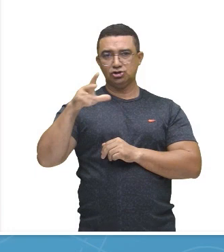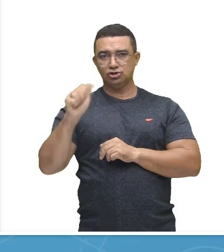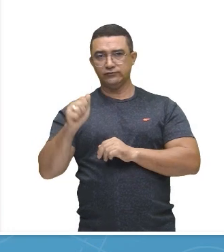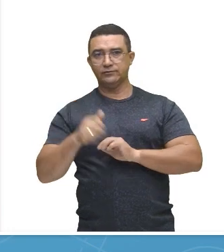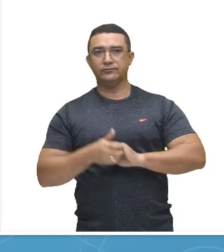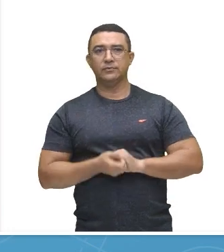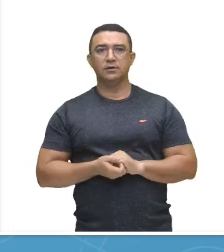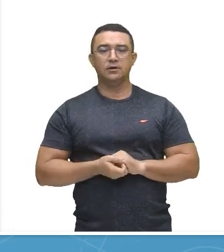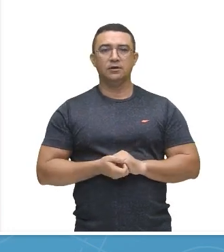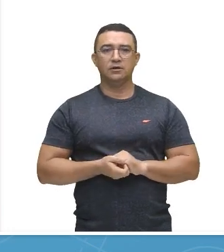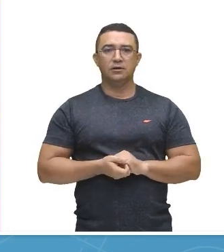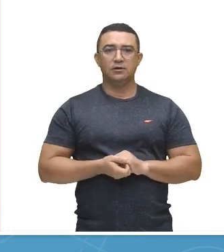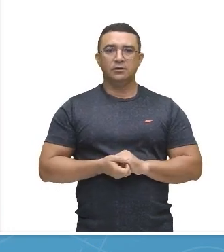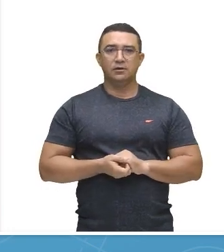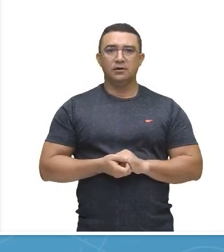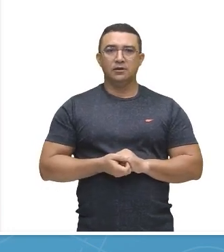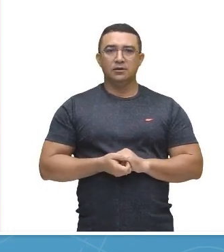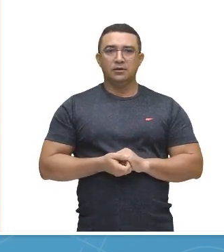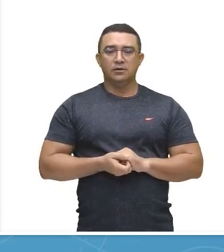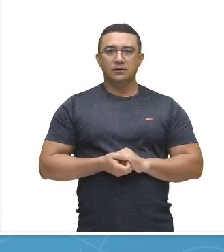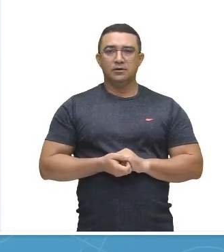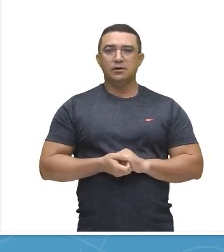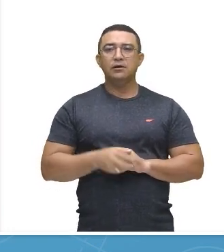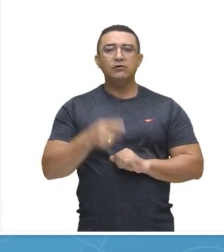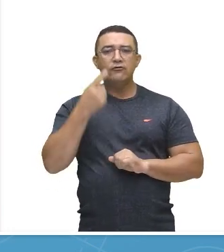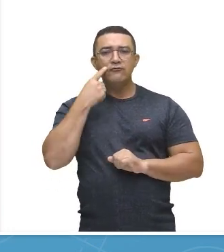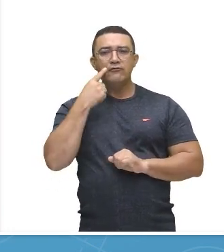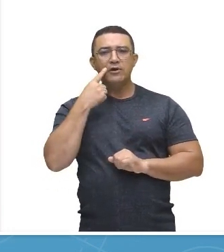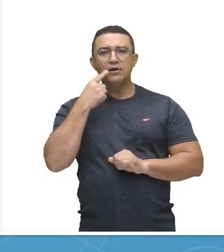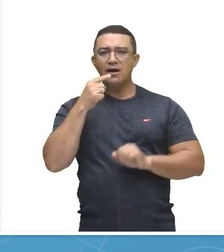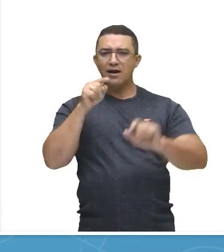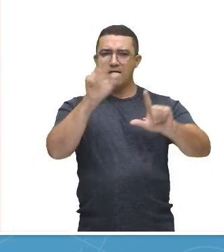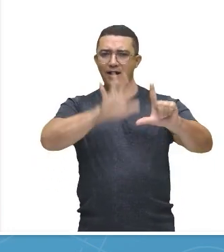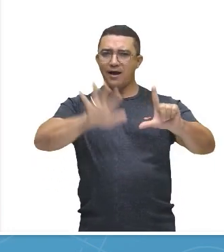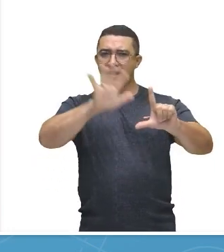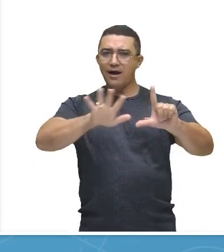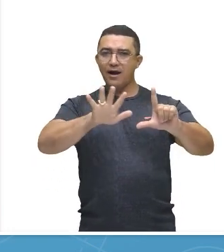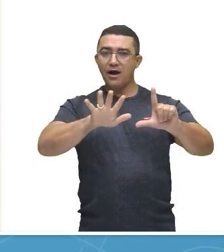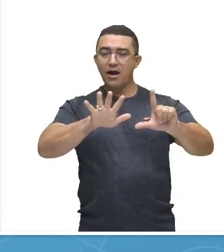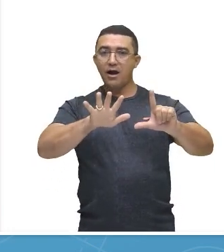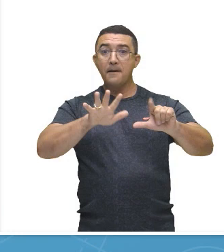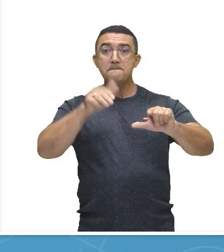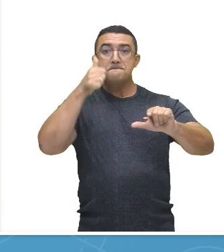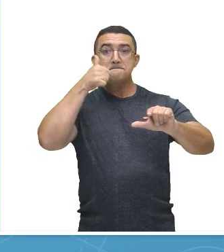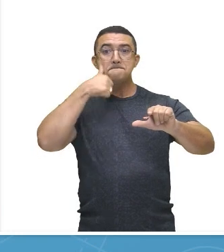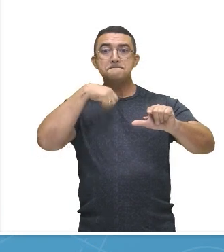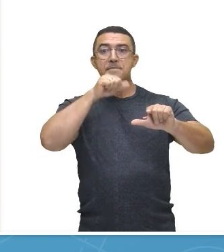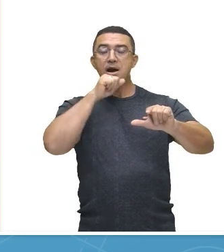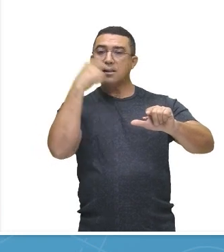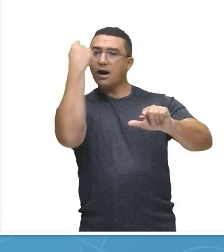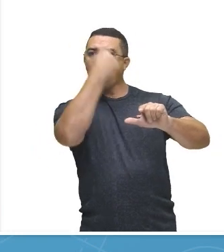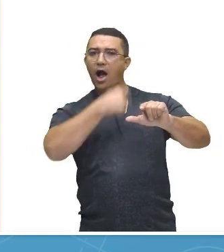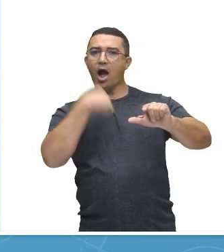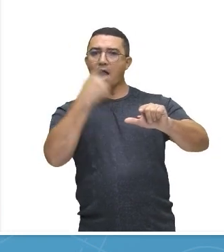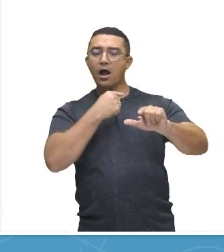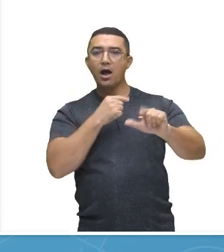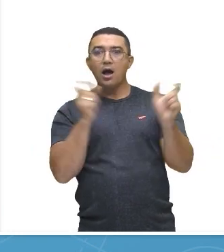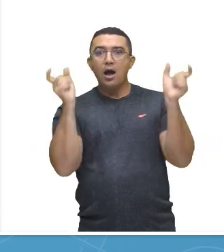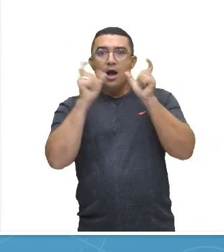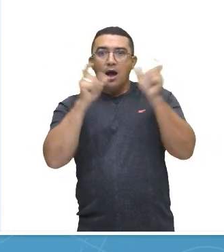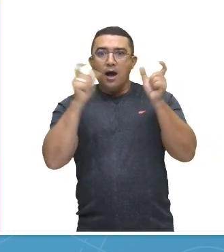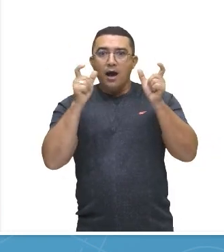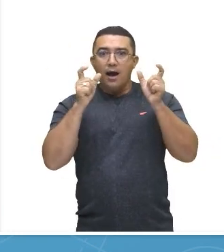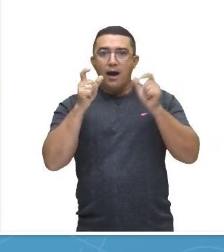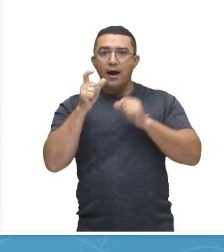coisa. O que será que aconteceu? Observe a imagem. Olha a cara da mãe, como a mãe ficou. A fisionomia da mãe, a fisionomia da